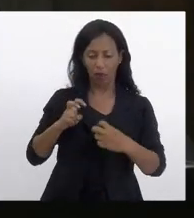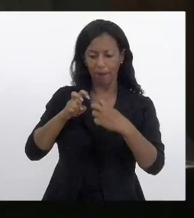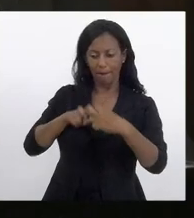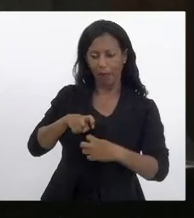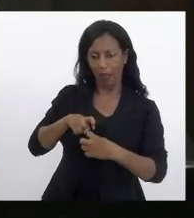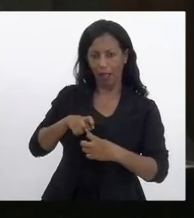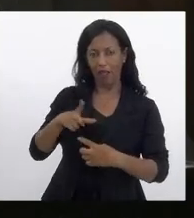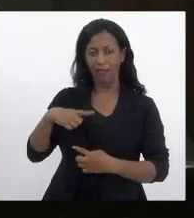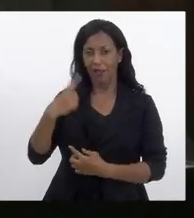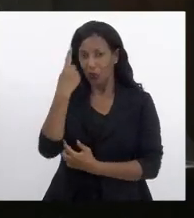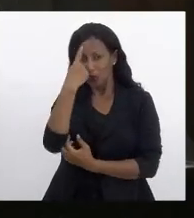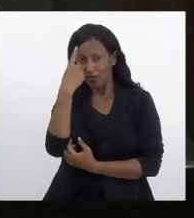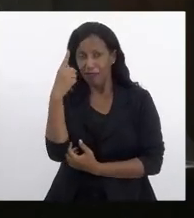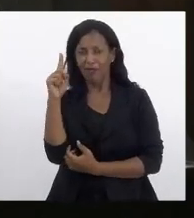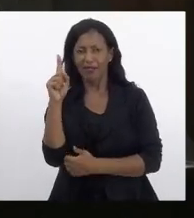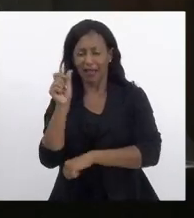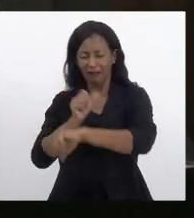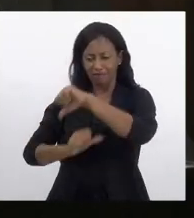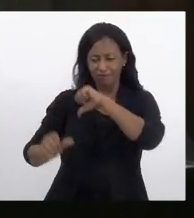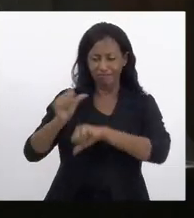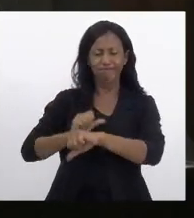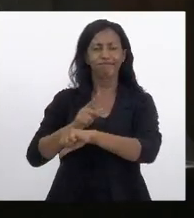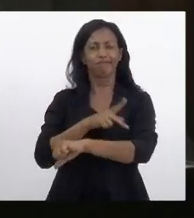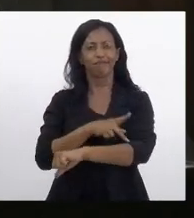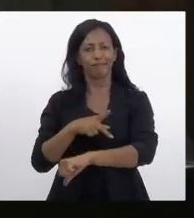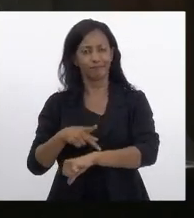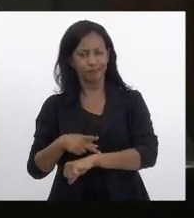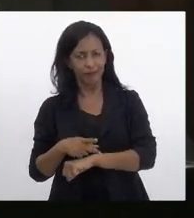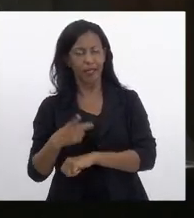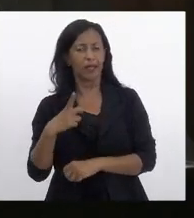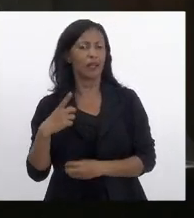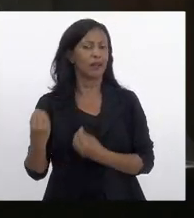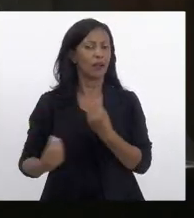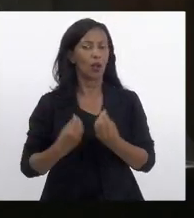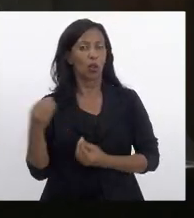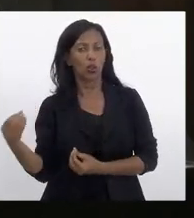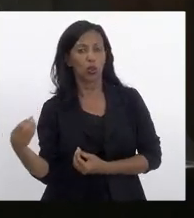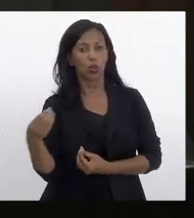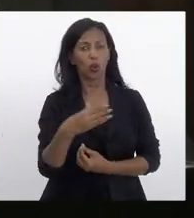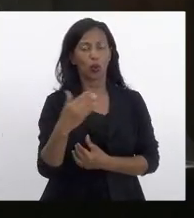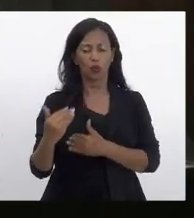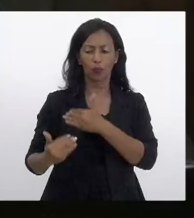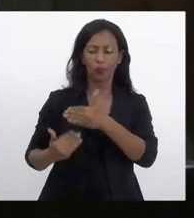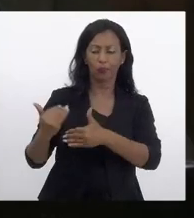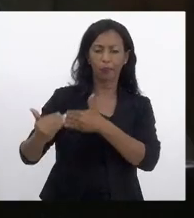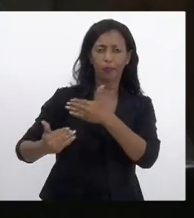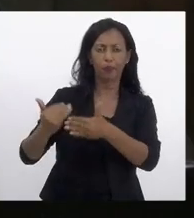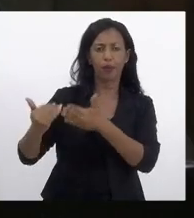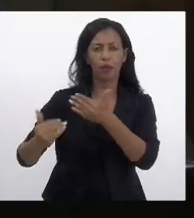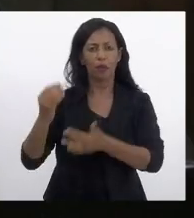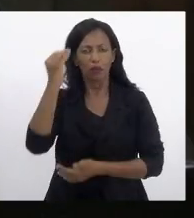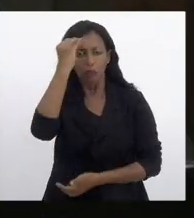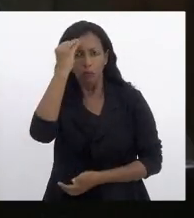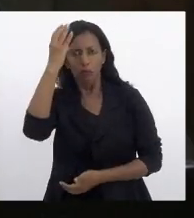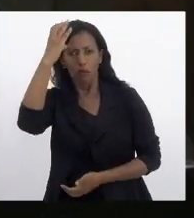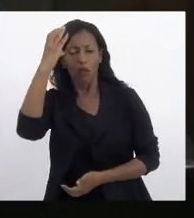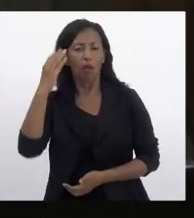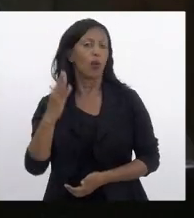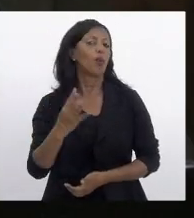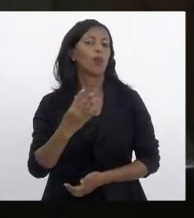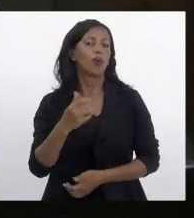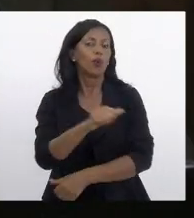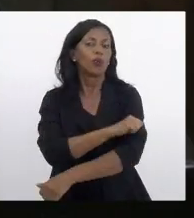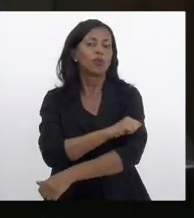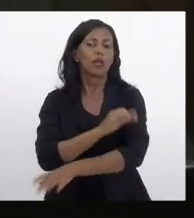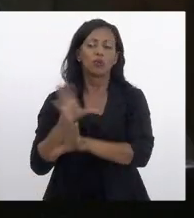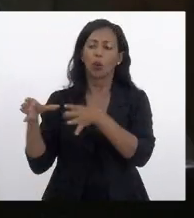que reinventar a pedagogia, tendo que lidar com novos processos de construção do conhecimento, que os alunos não estão em